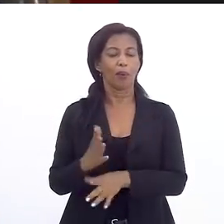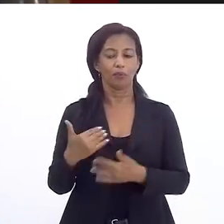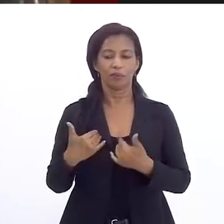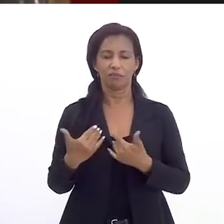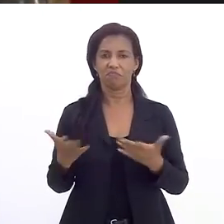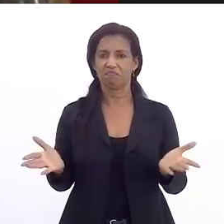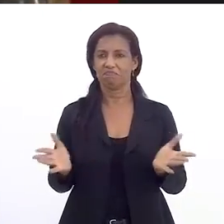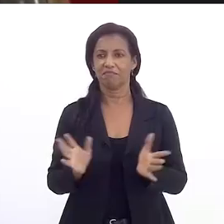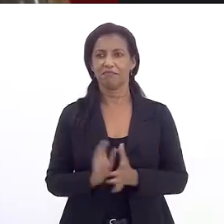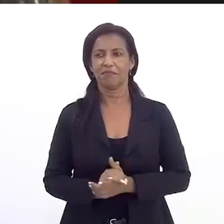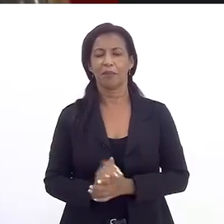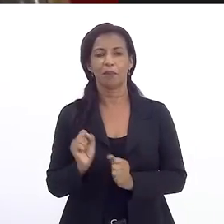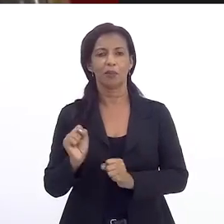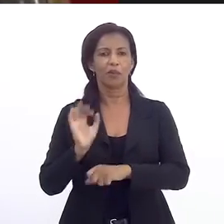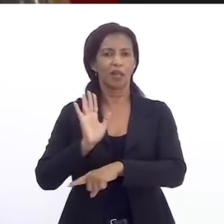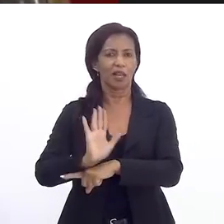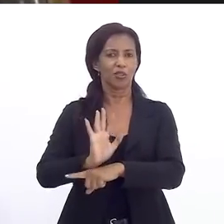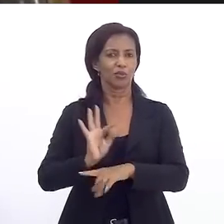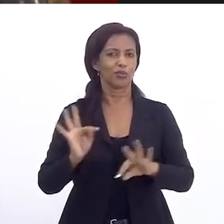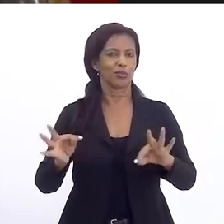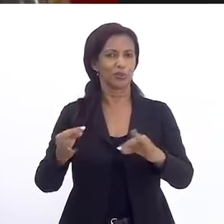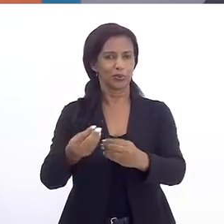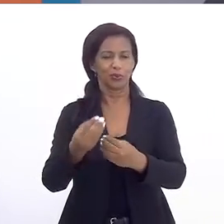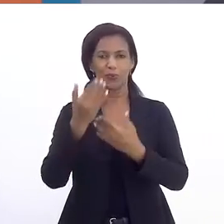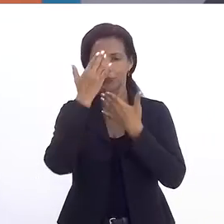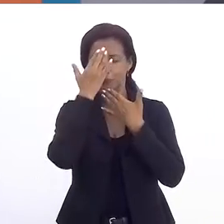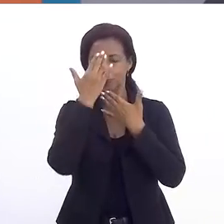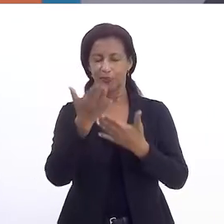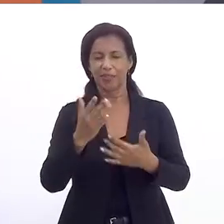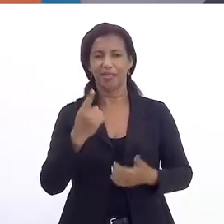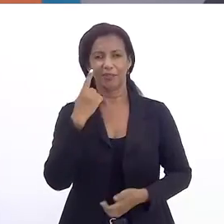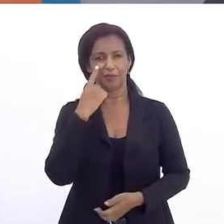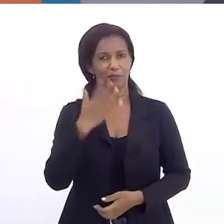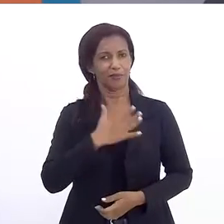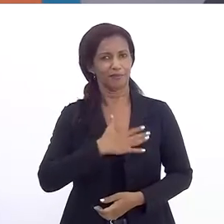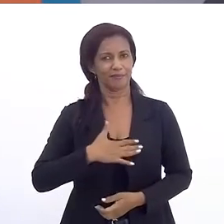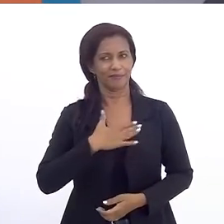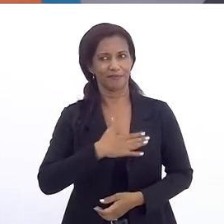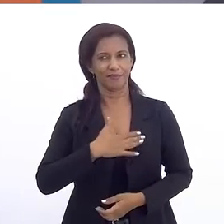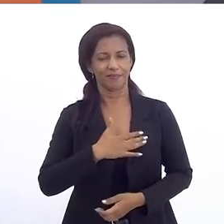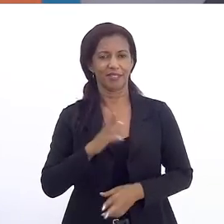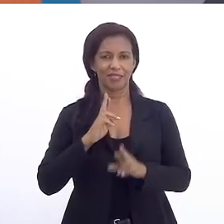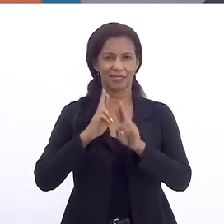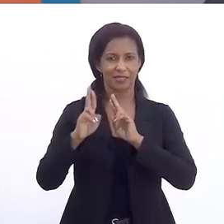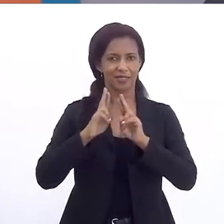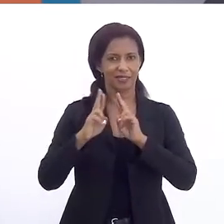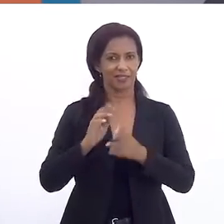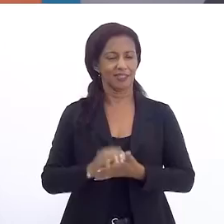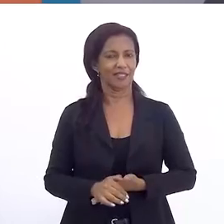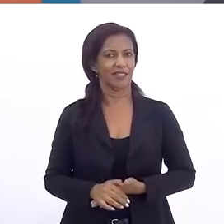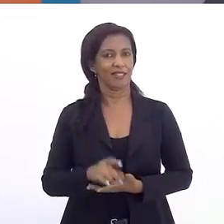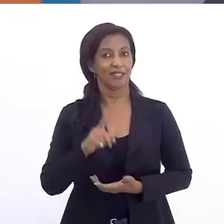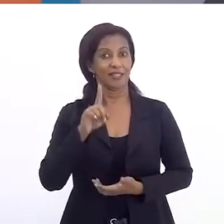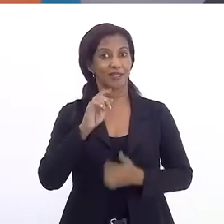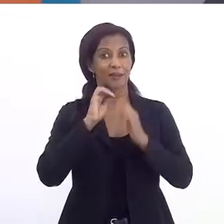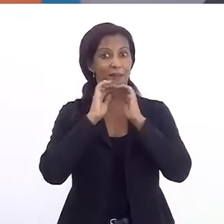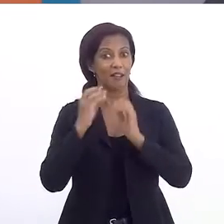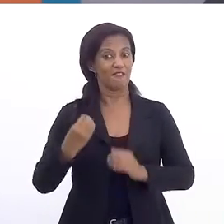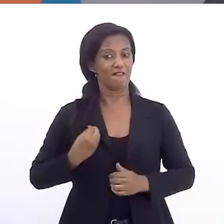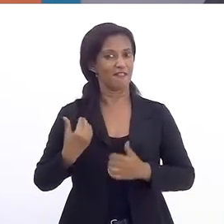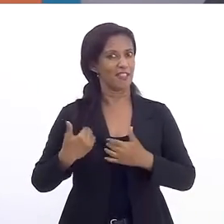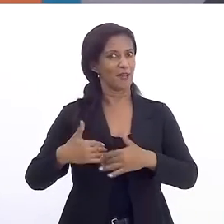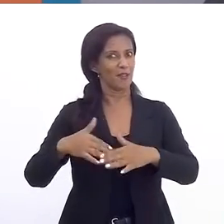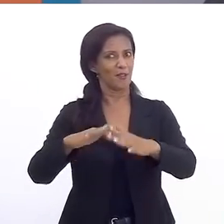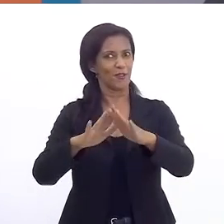aí para poder ajudar a todos. Muito obrigada, viu? Foi um prazer fazer essa entrevista. A senhora fica com Deus. Vida